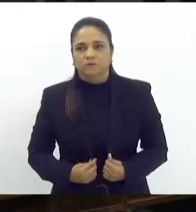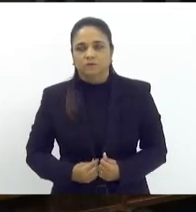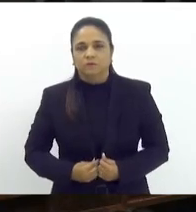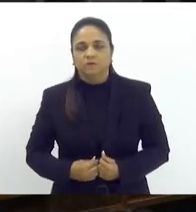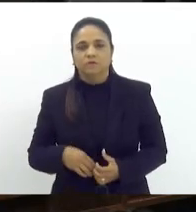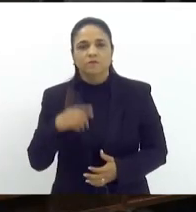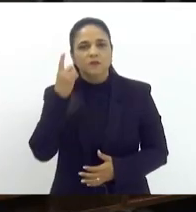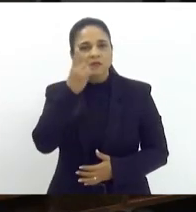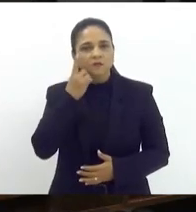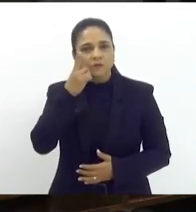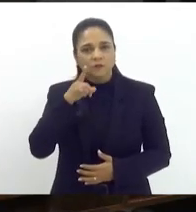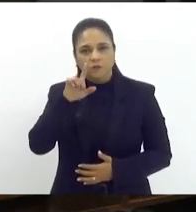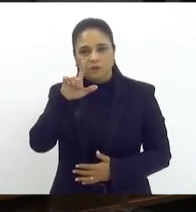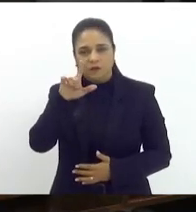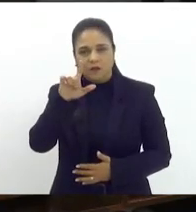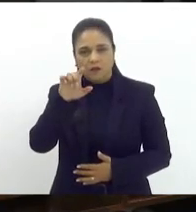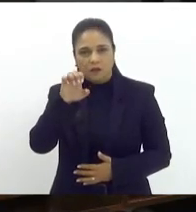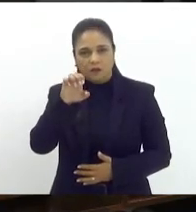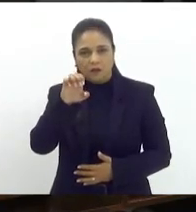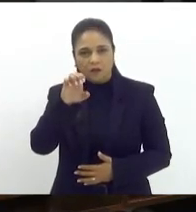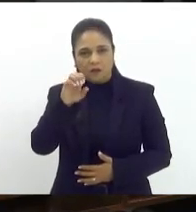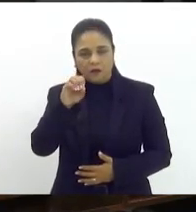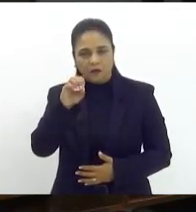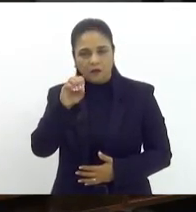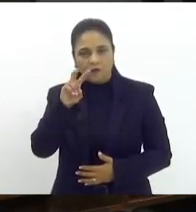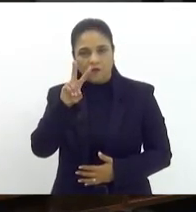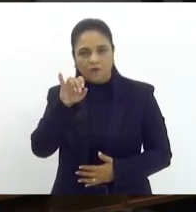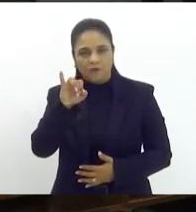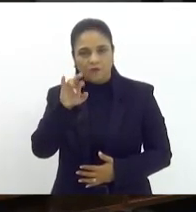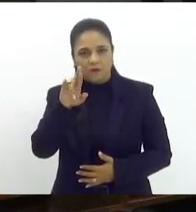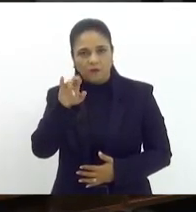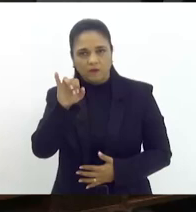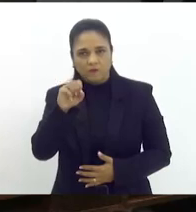deputado Léo Vieira tava aqui no